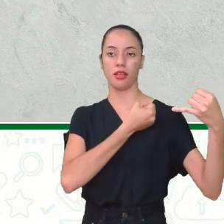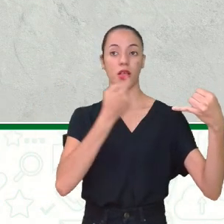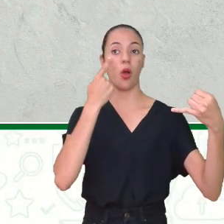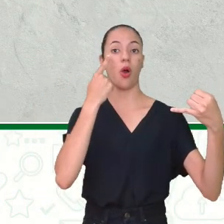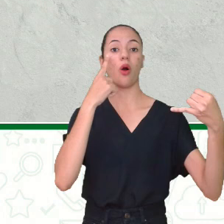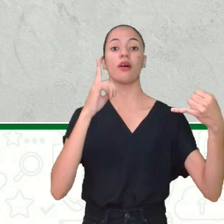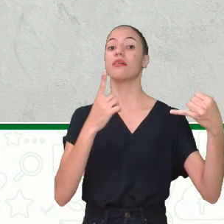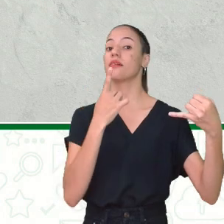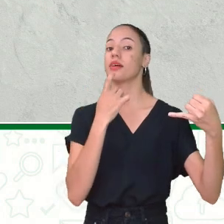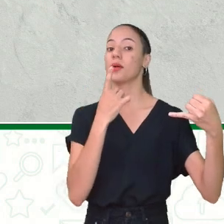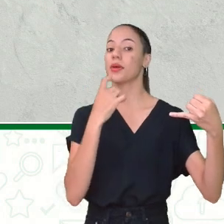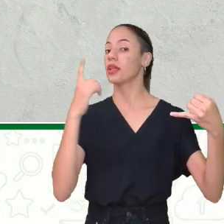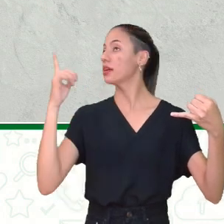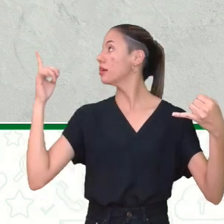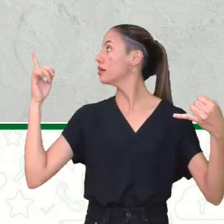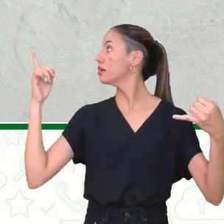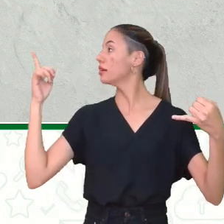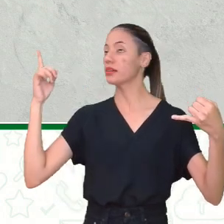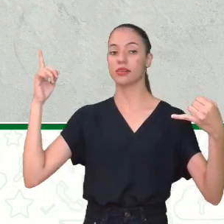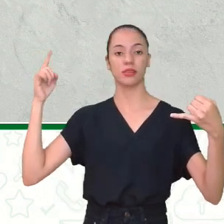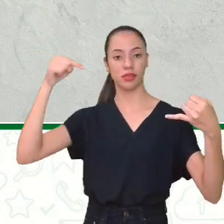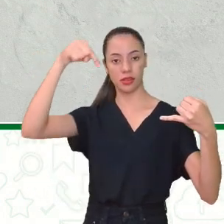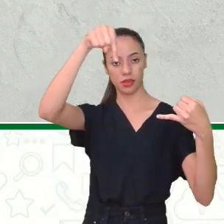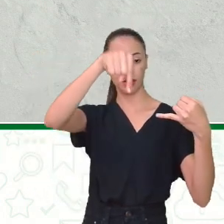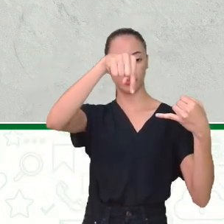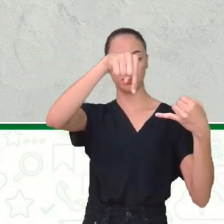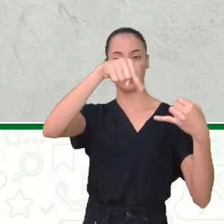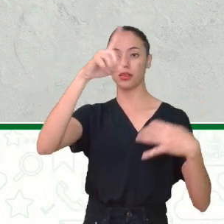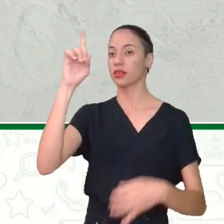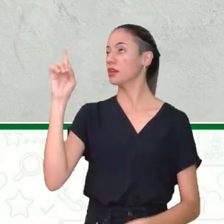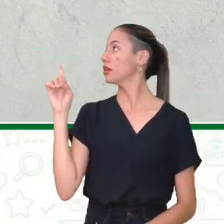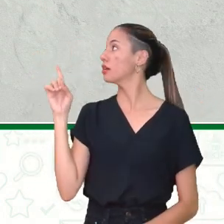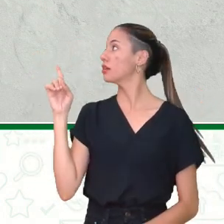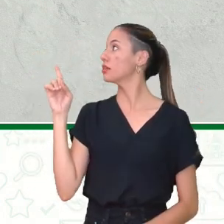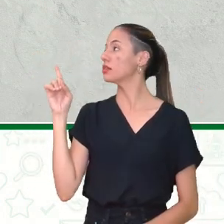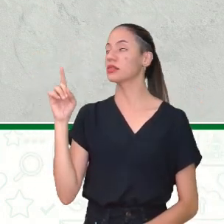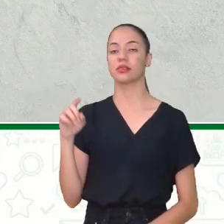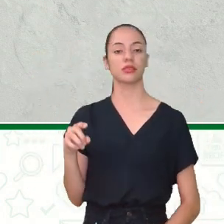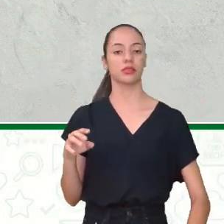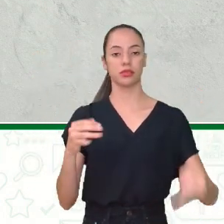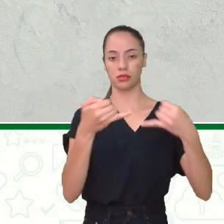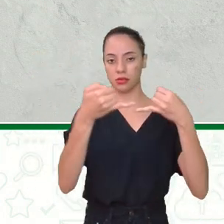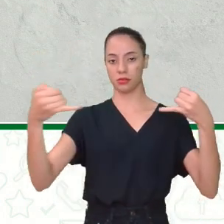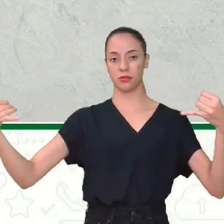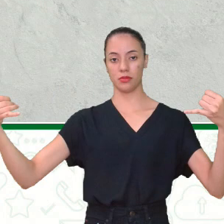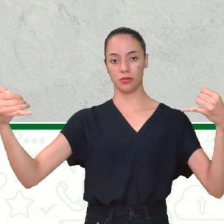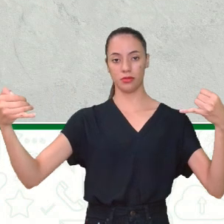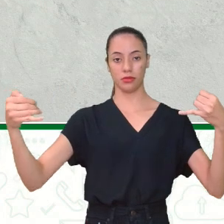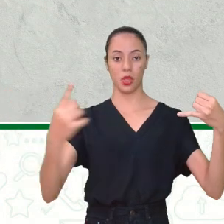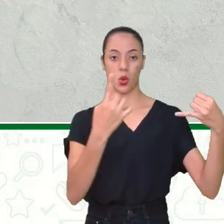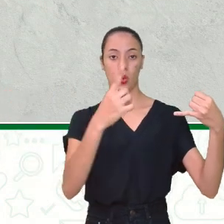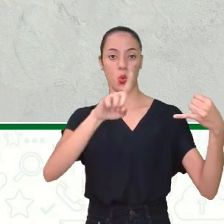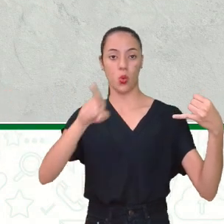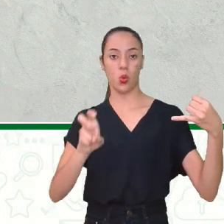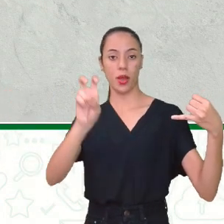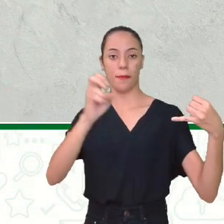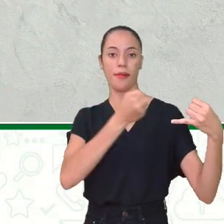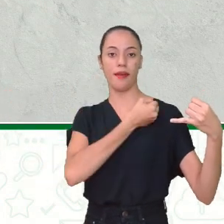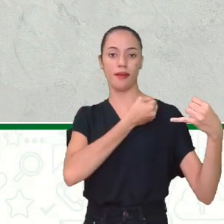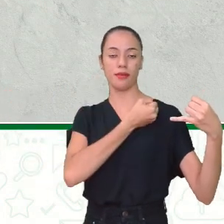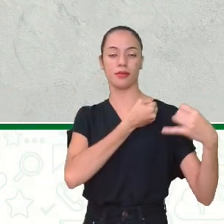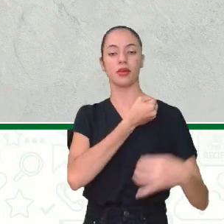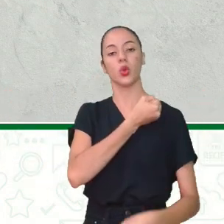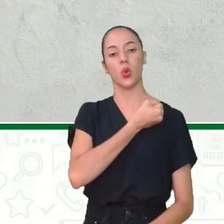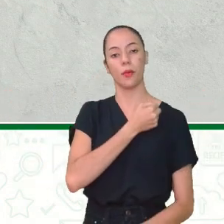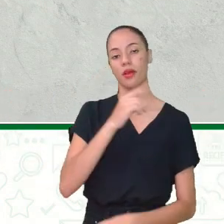vermelha. Perceberam isso? Então, 1,5, ok? Esse é um